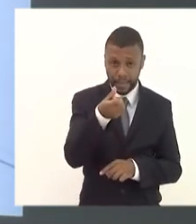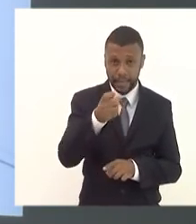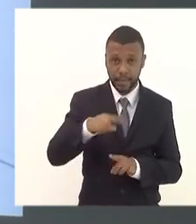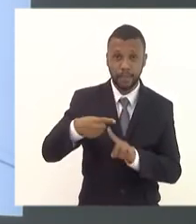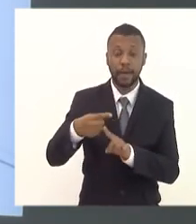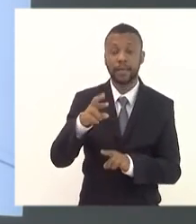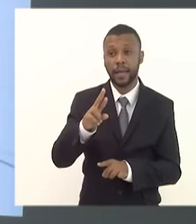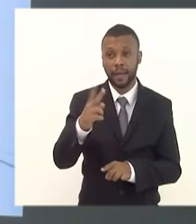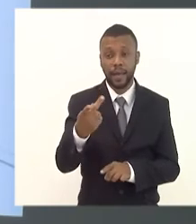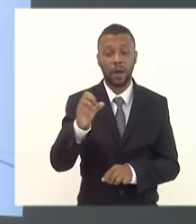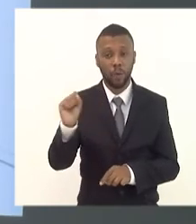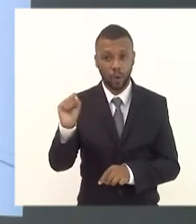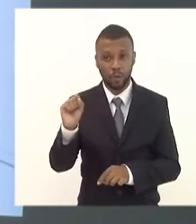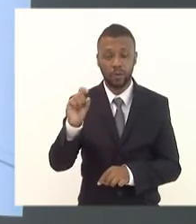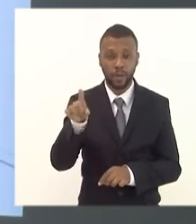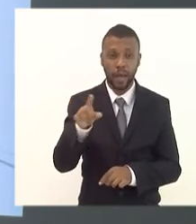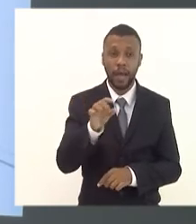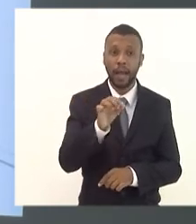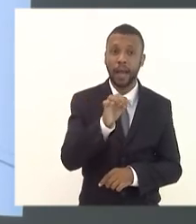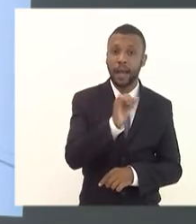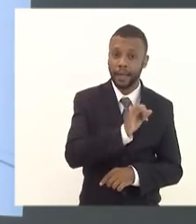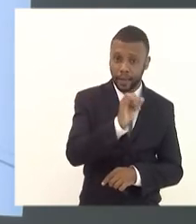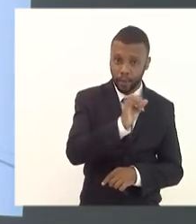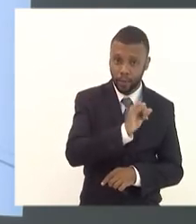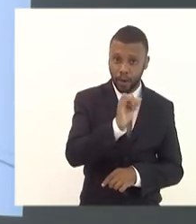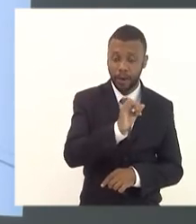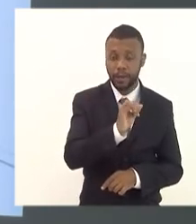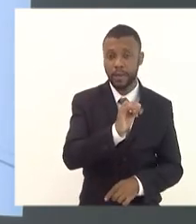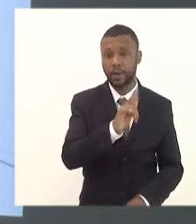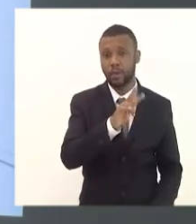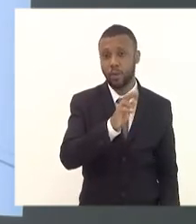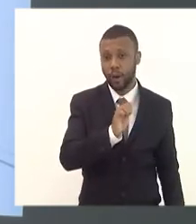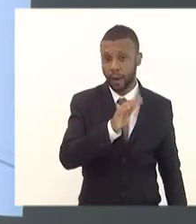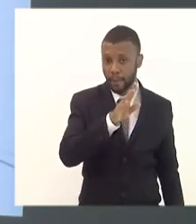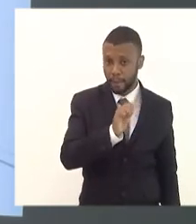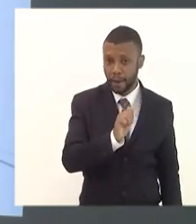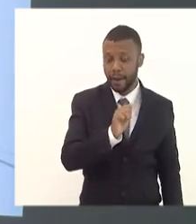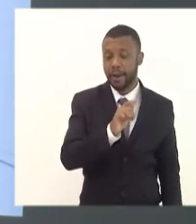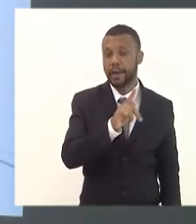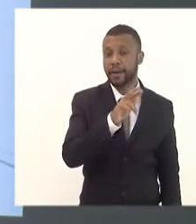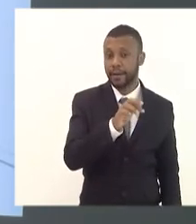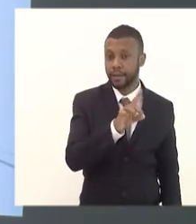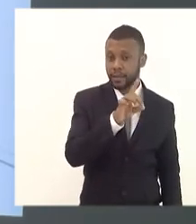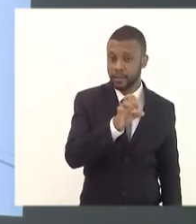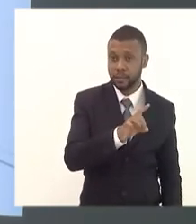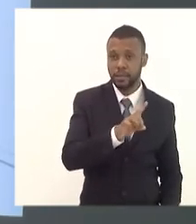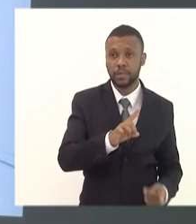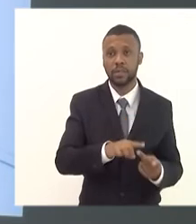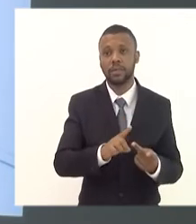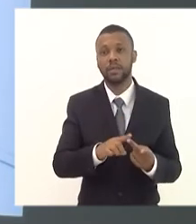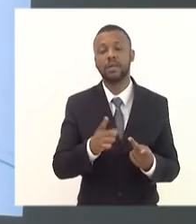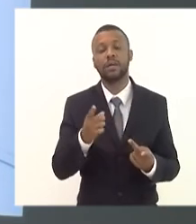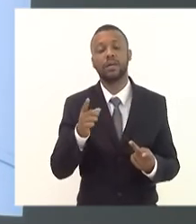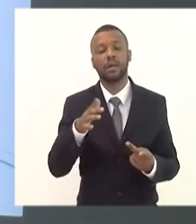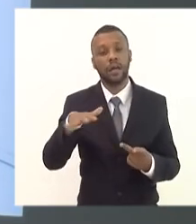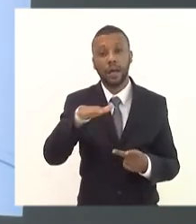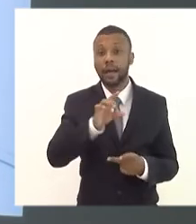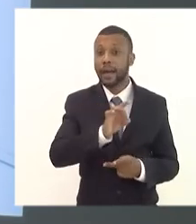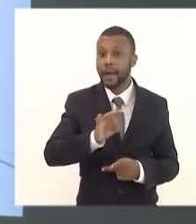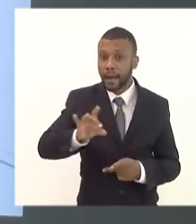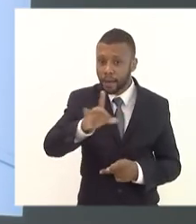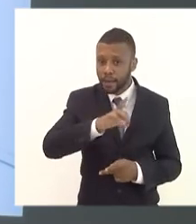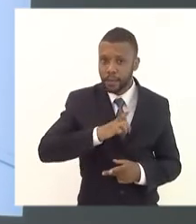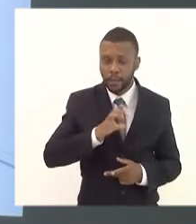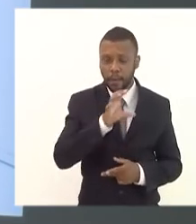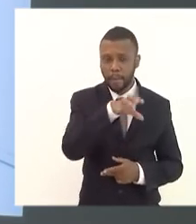Iguaba Grande e Saquarema. Cada RH dessa corresponde a uma bacia. Sim. É um, vocês têm um mapa